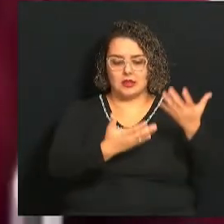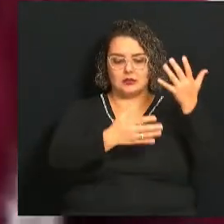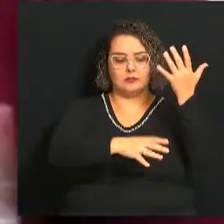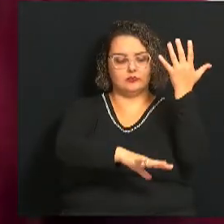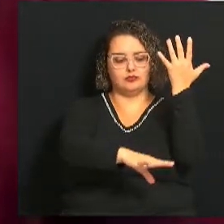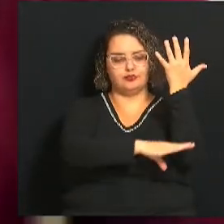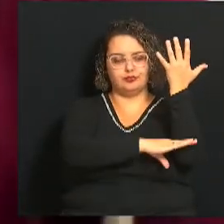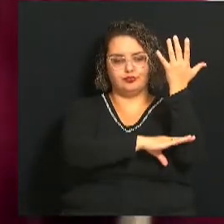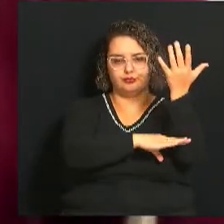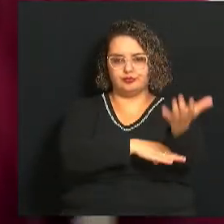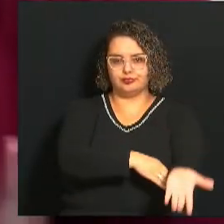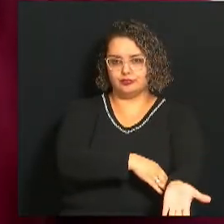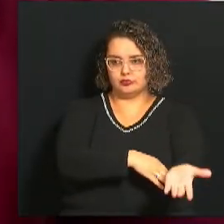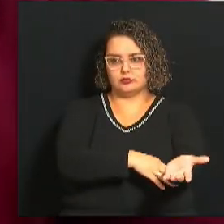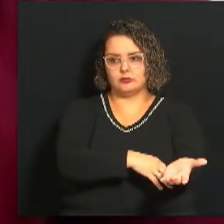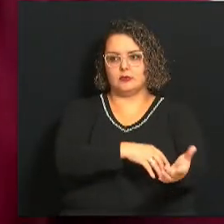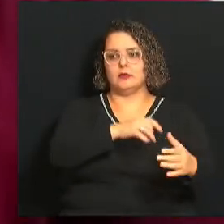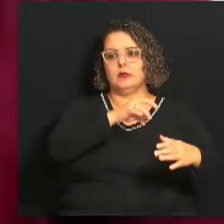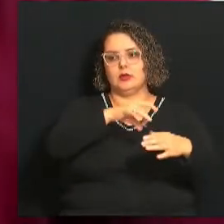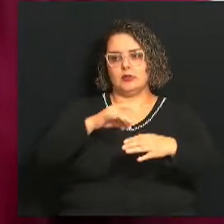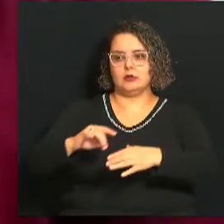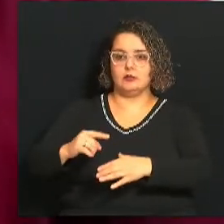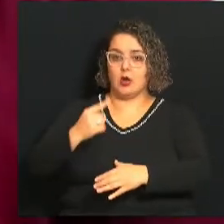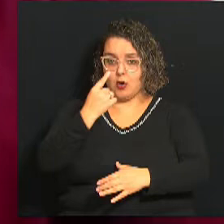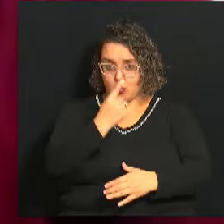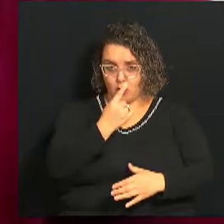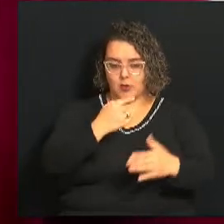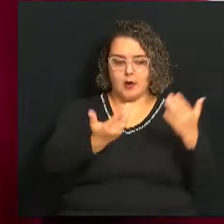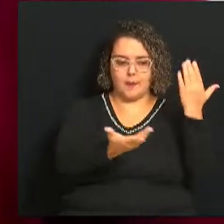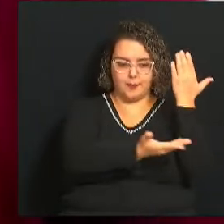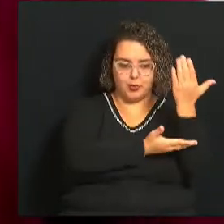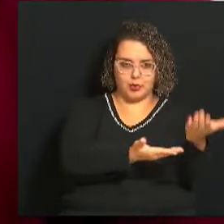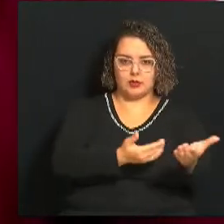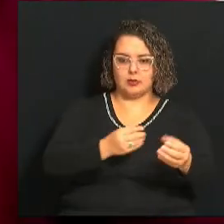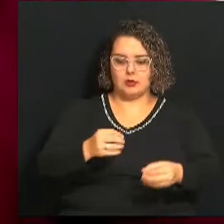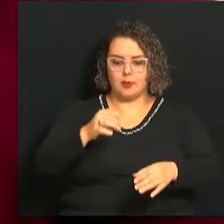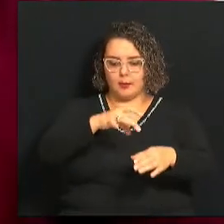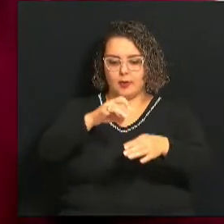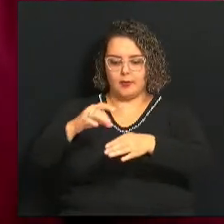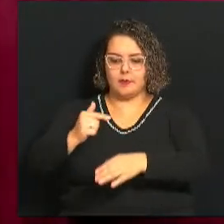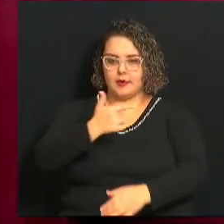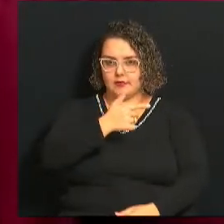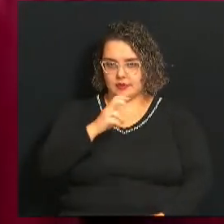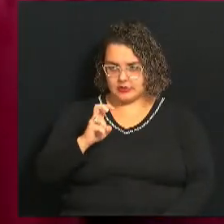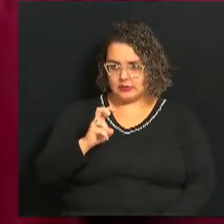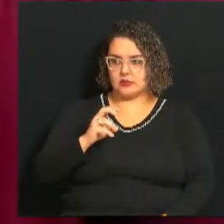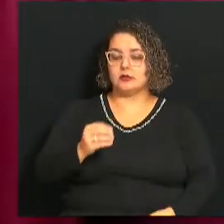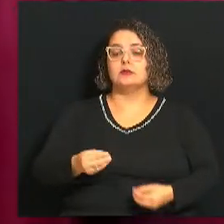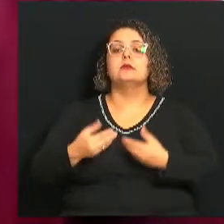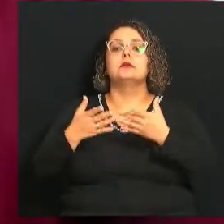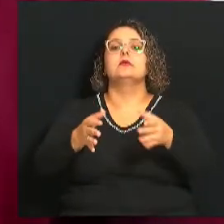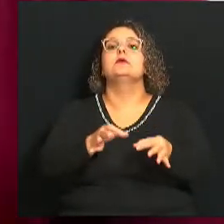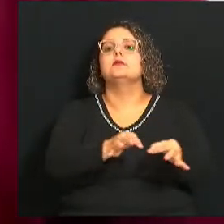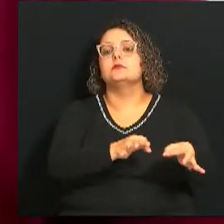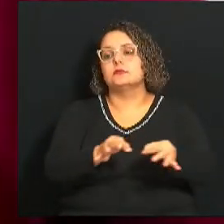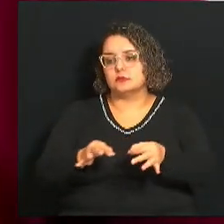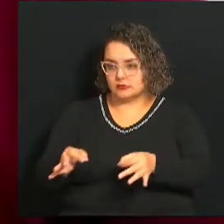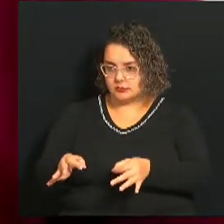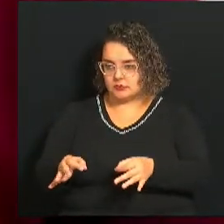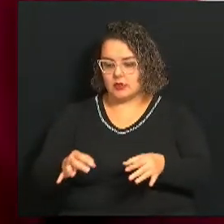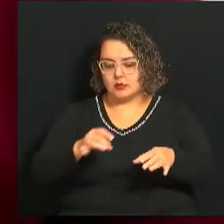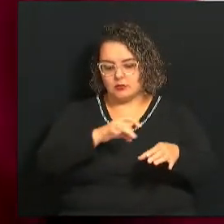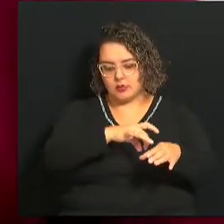que se plantar outras 25. Então, ela oferece esse programa, cedendo as mudas e fazendo